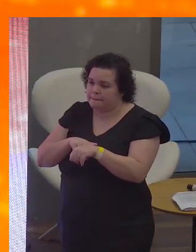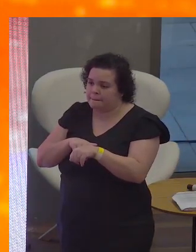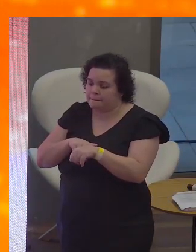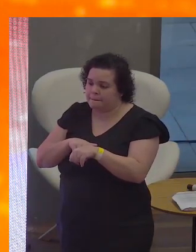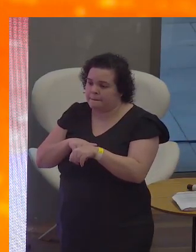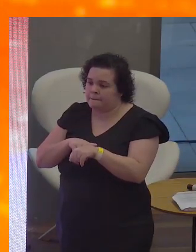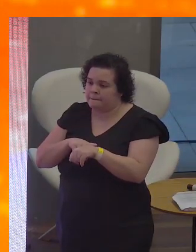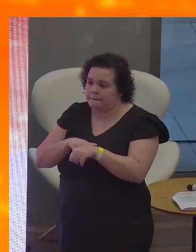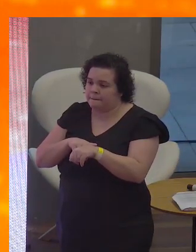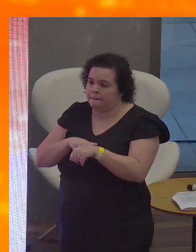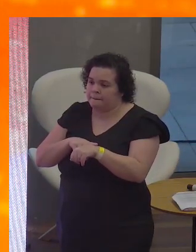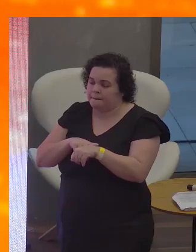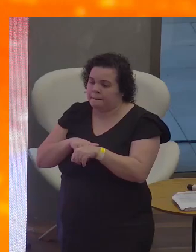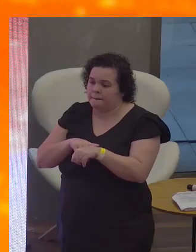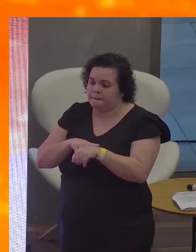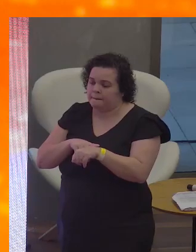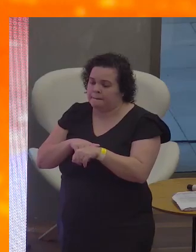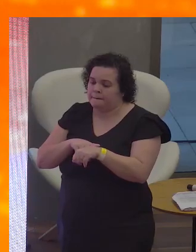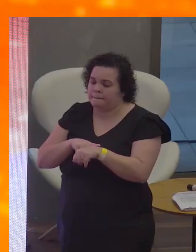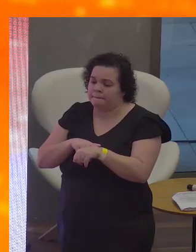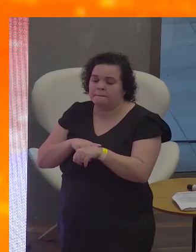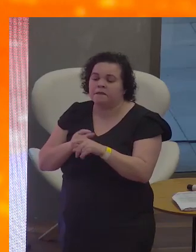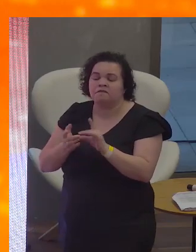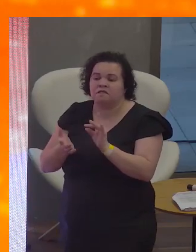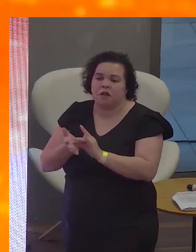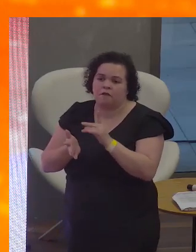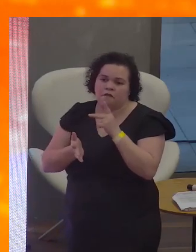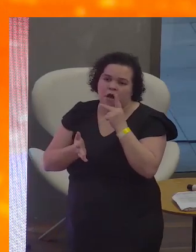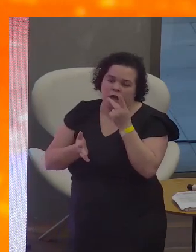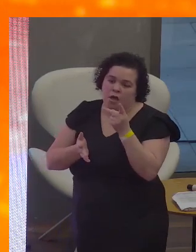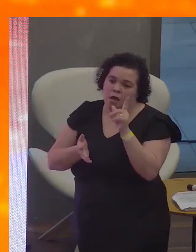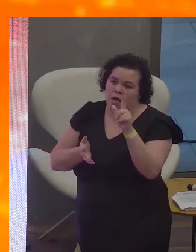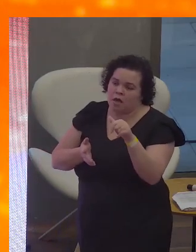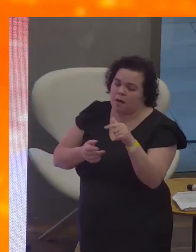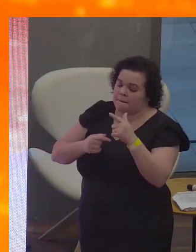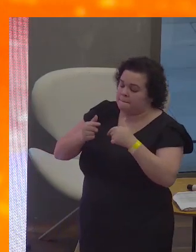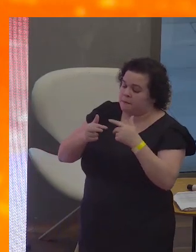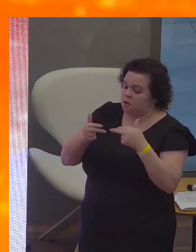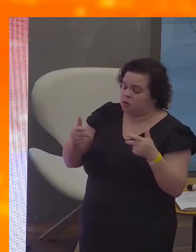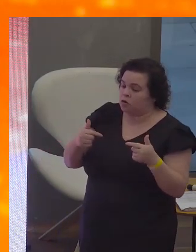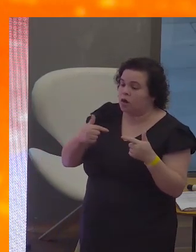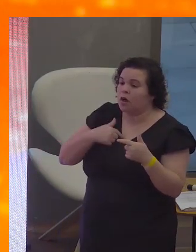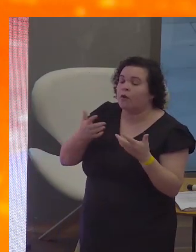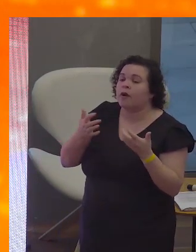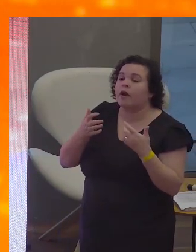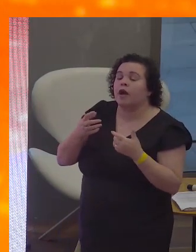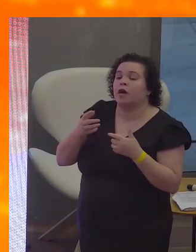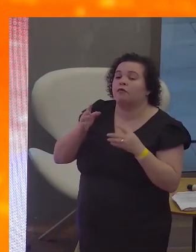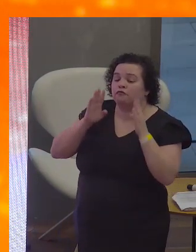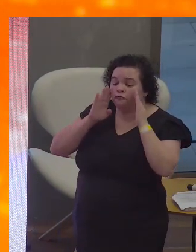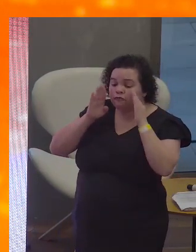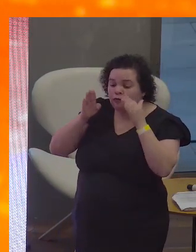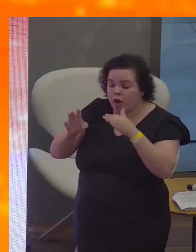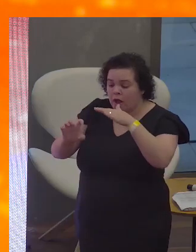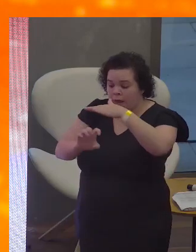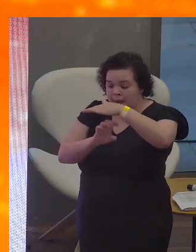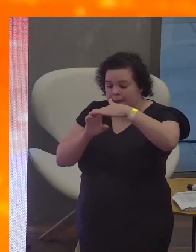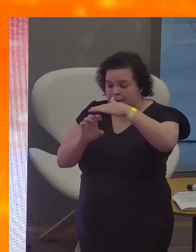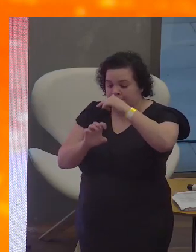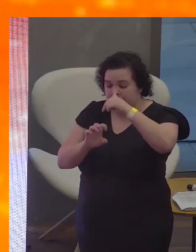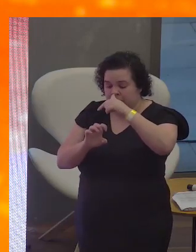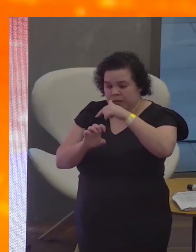na realidade, aqui não estou nem querendo me referir ao produto, estou querendo me referir à empresa, ao